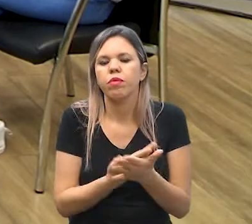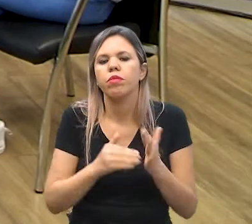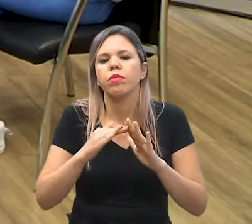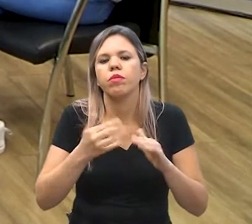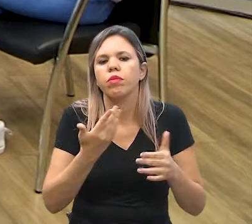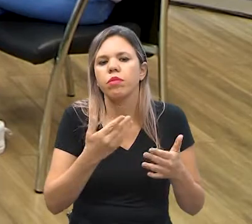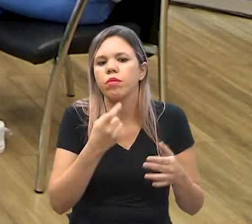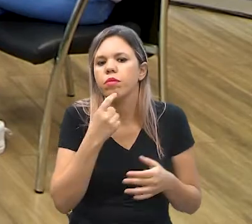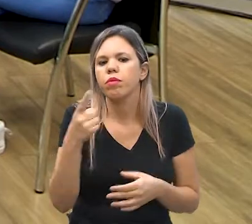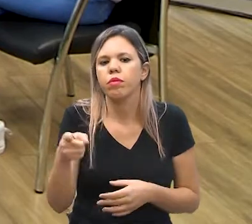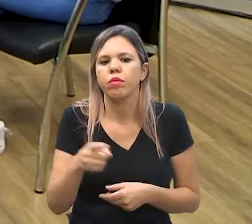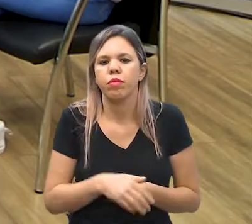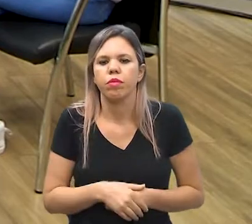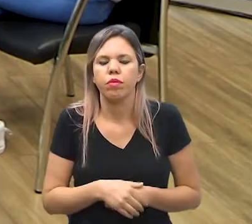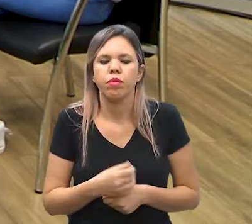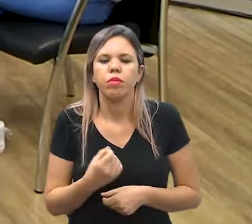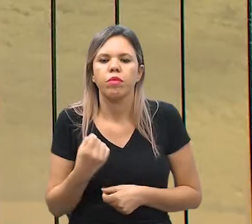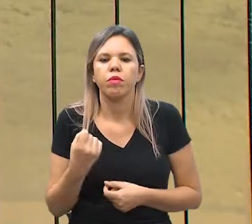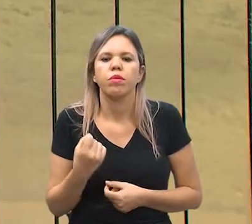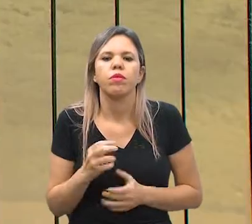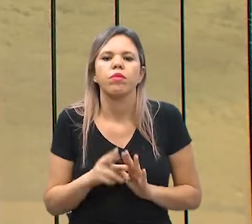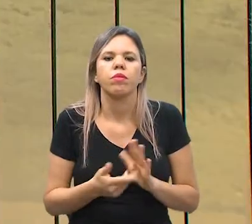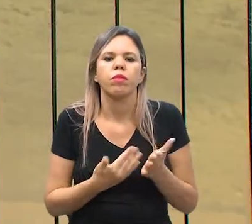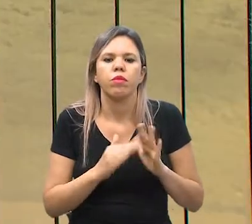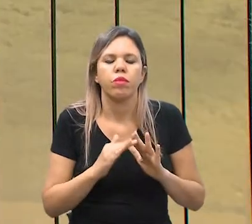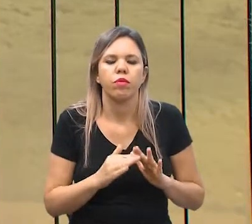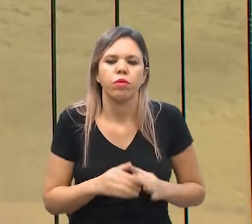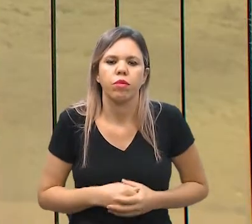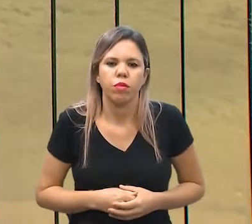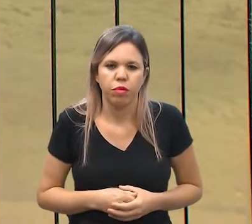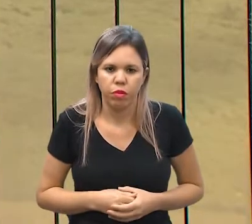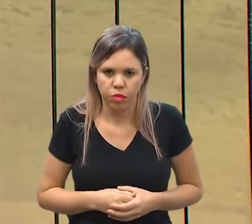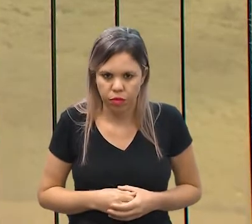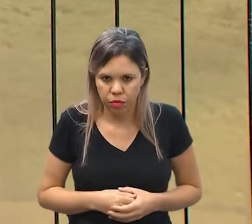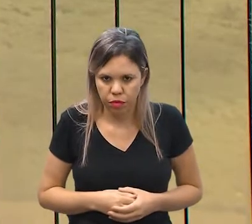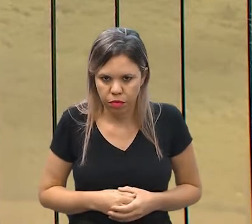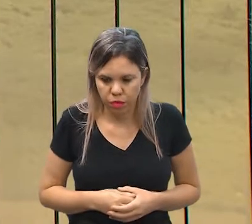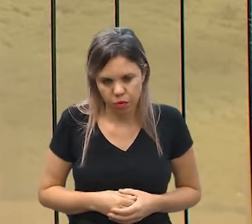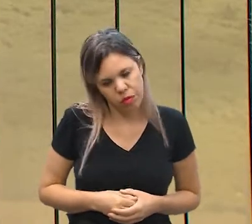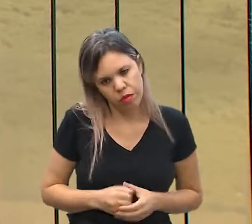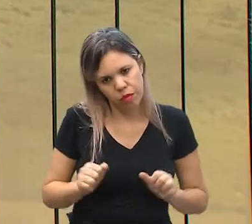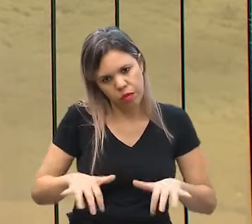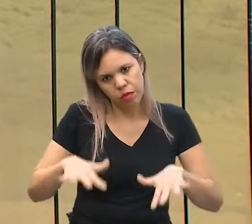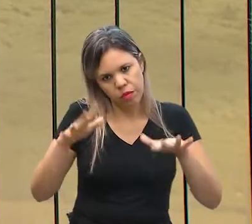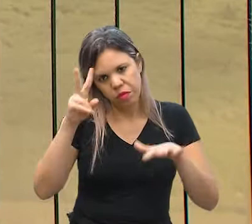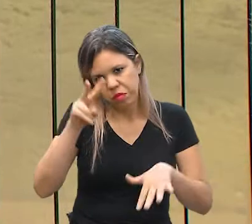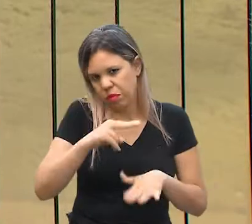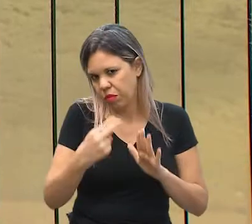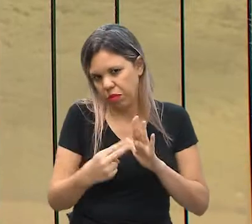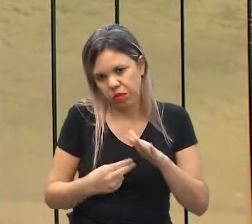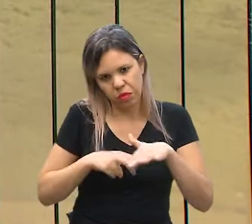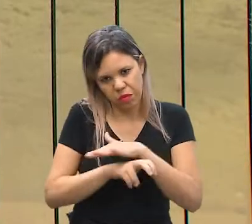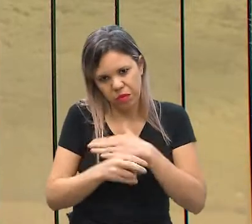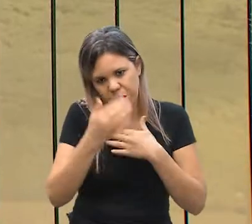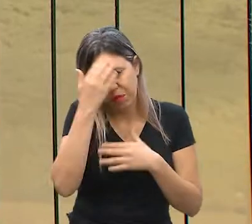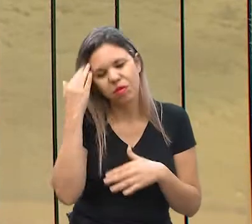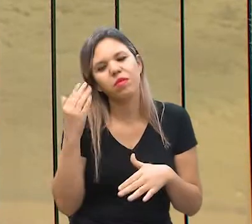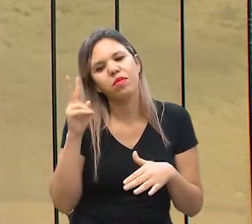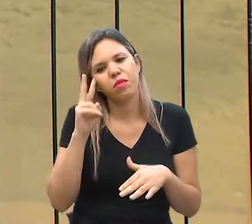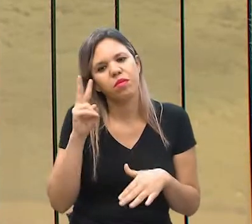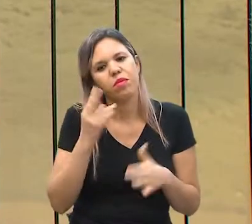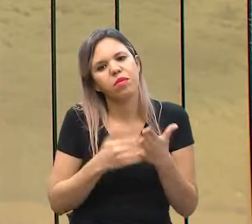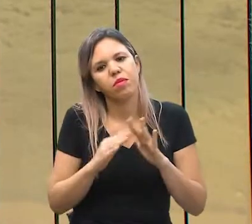quais colégios aqui em Campinas? Eu estudei na infância eu não lembro o nome das creches, mas assim,